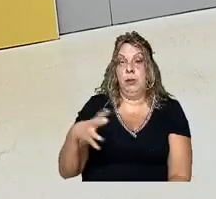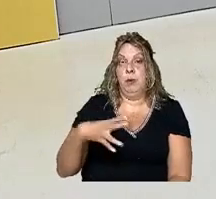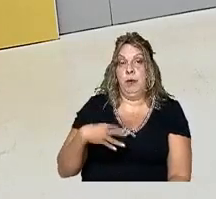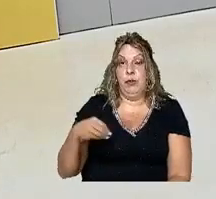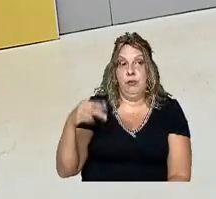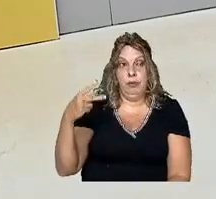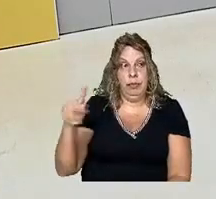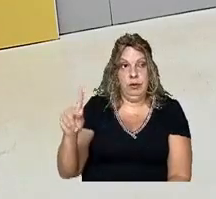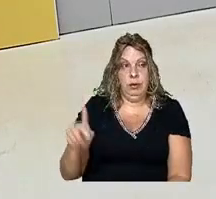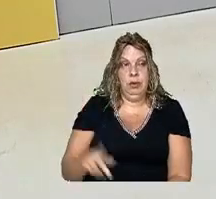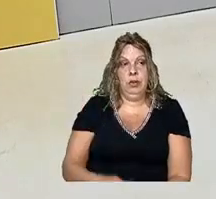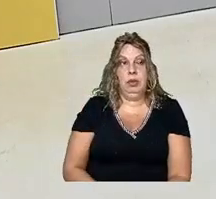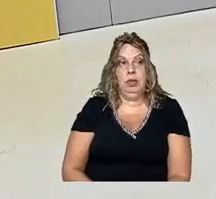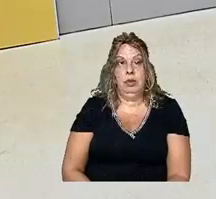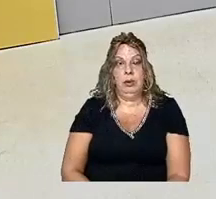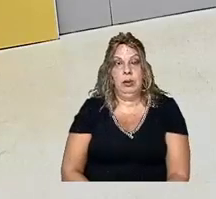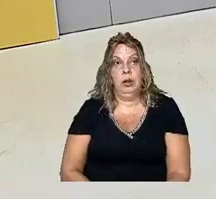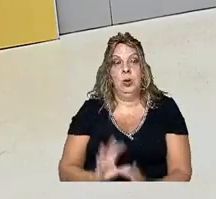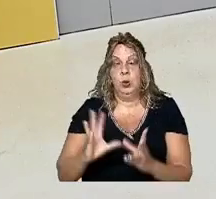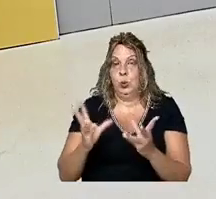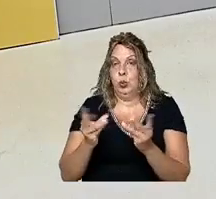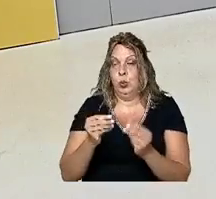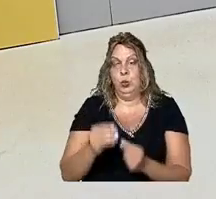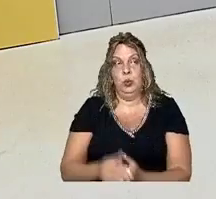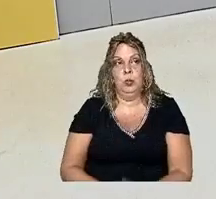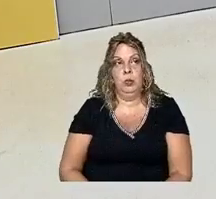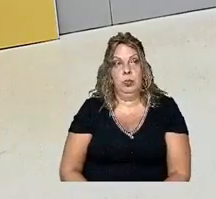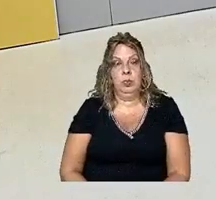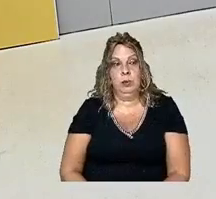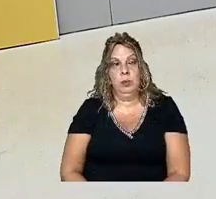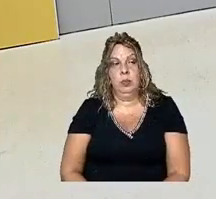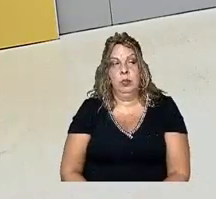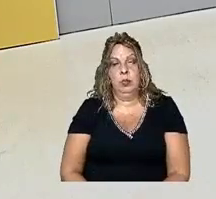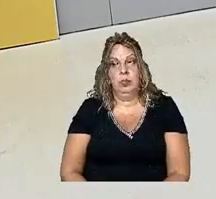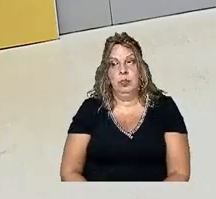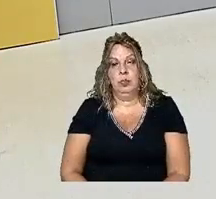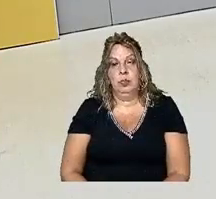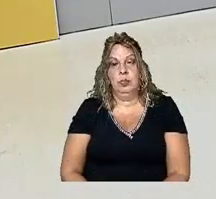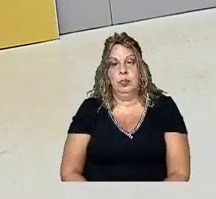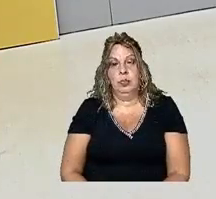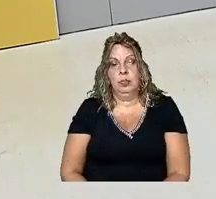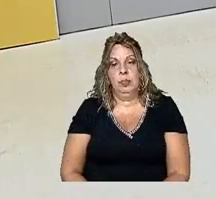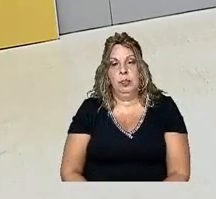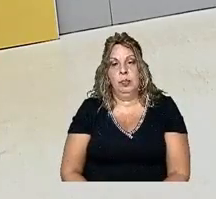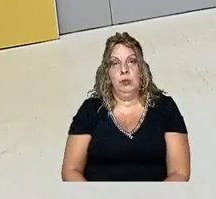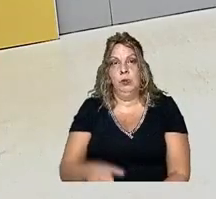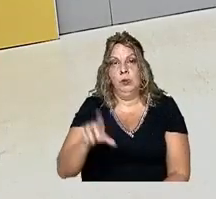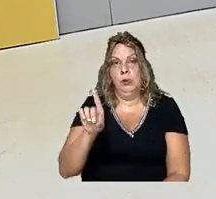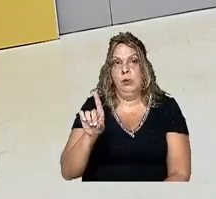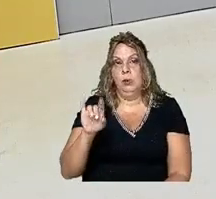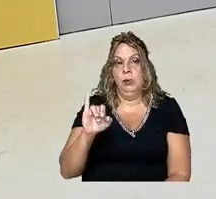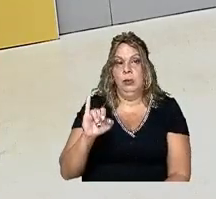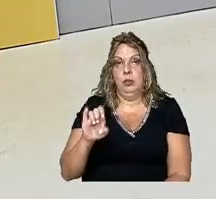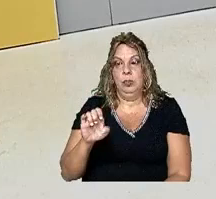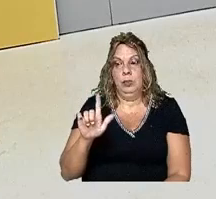Levane. A turma toda aí acompanhando a nossa programação. Diego também aqui